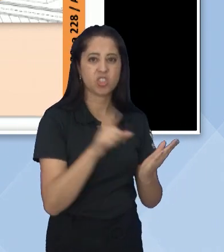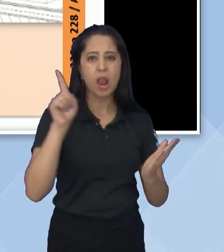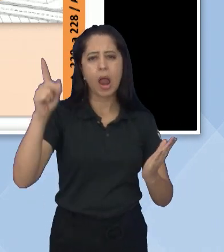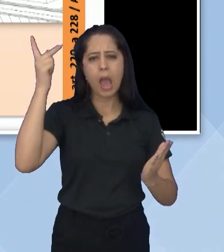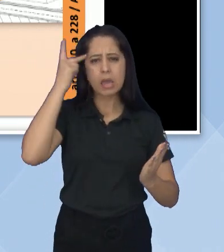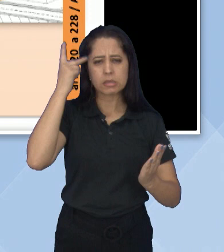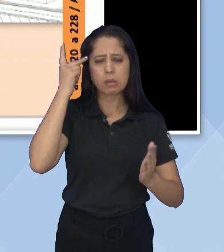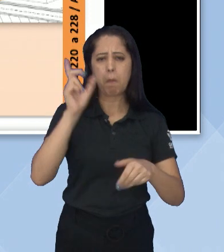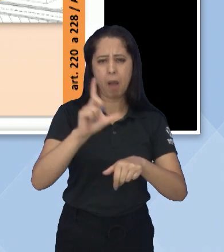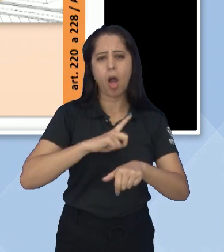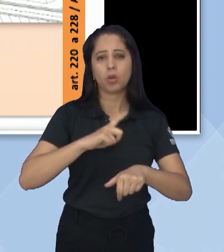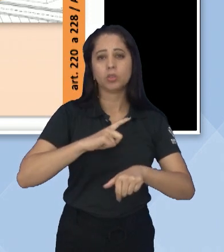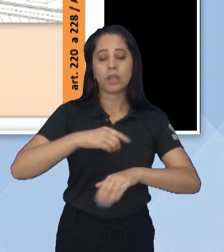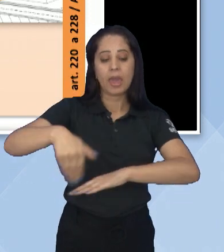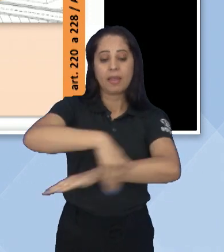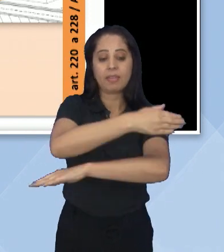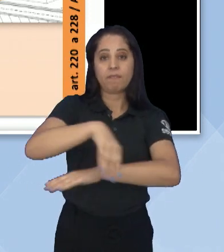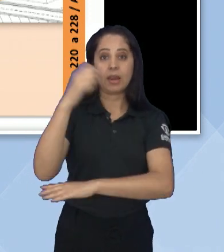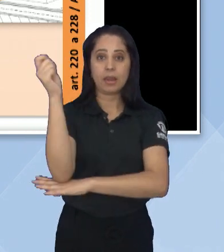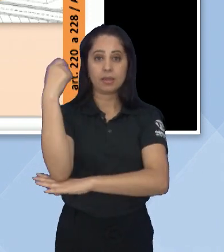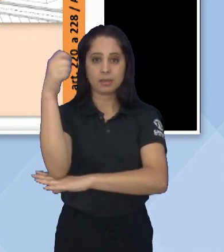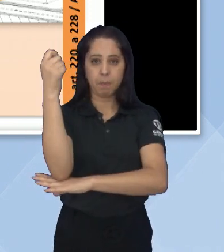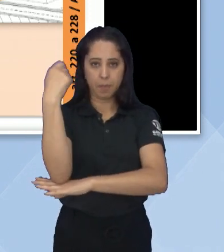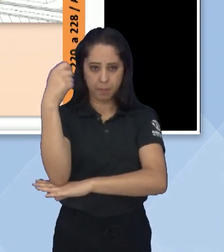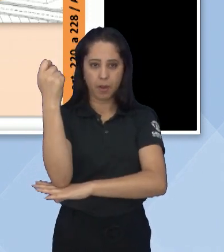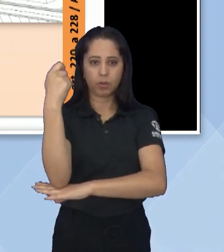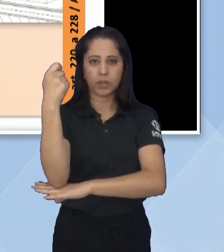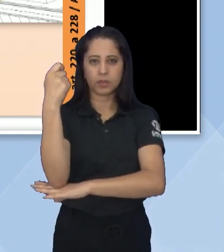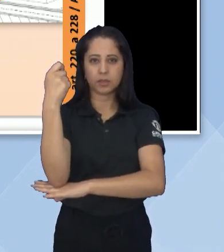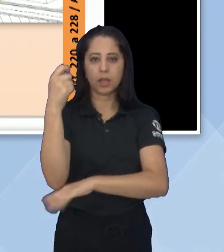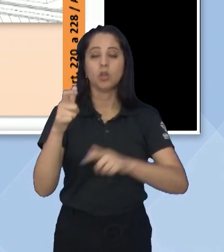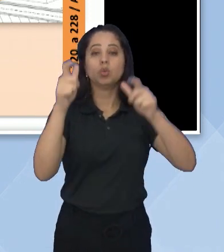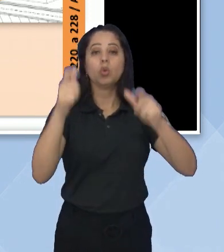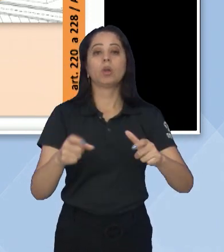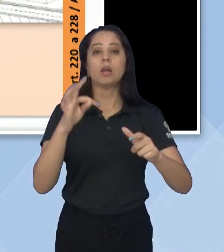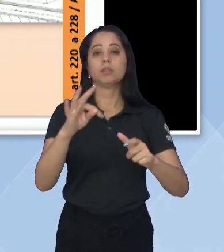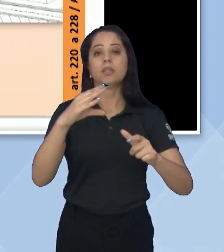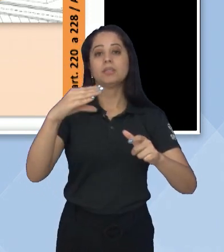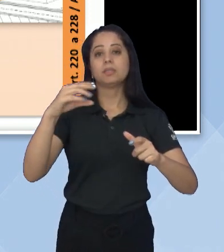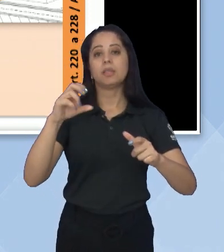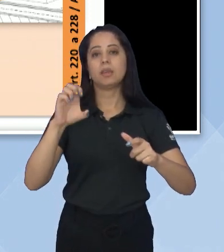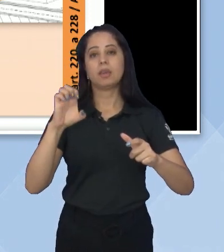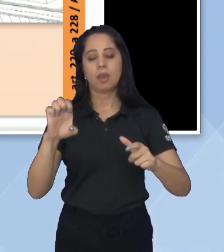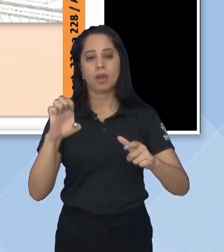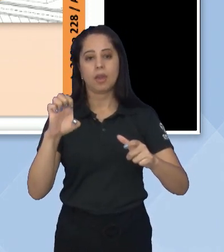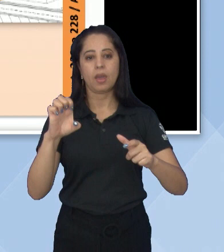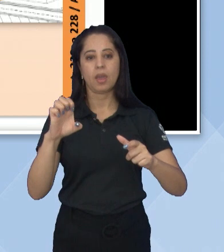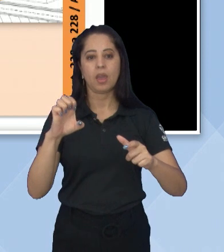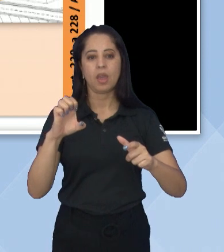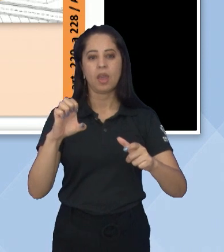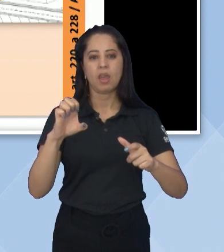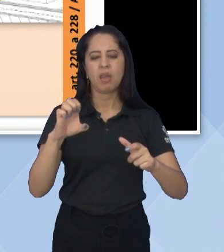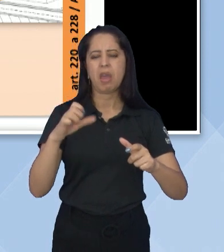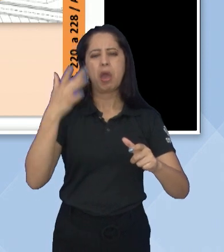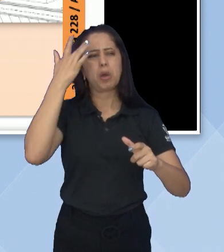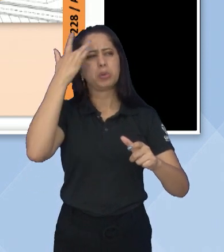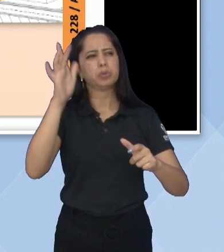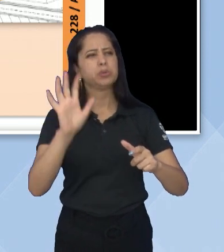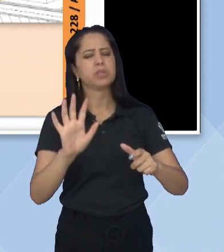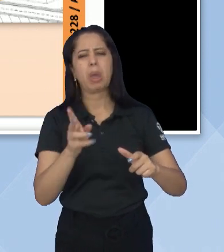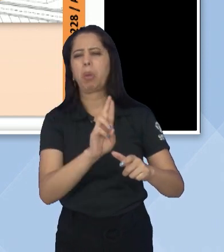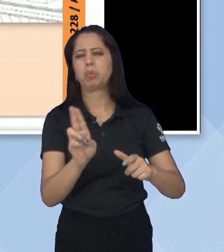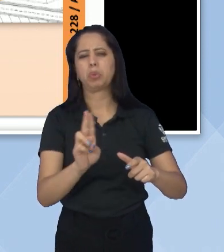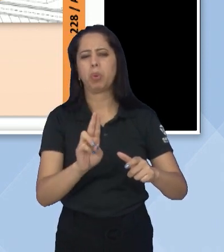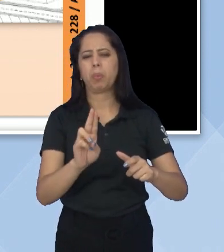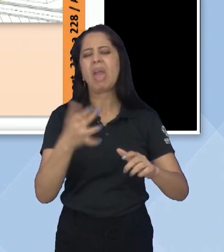alguns exemplos bem bacana na Paulista disso lá no tribunal de contas para quem conhece você vai de um lado ao outro sai acho que da paulista acho que não Peixoto Gomide lá